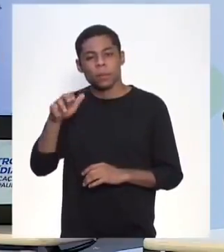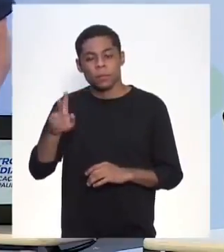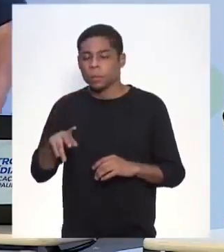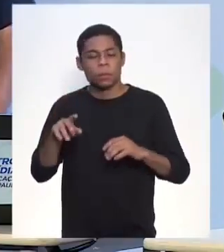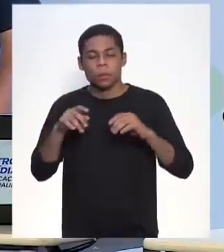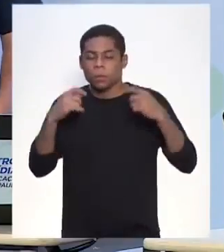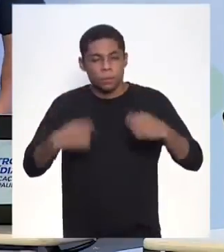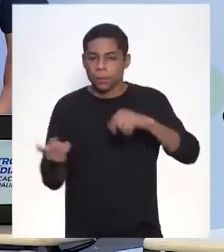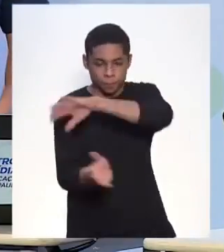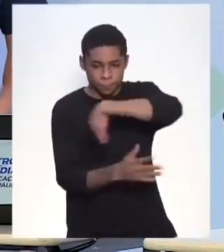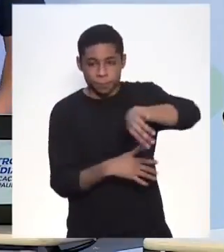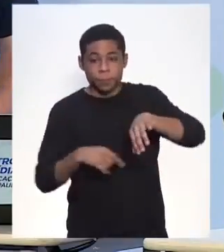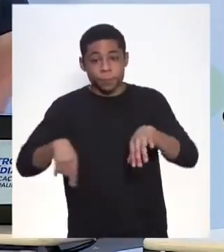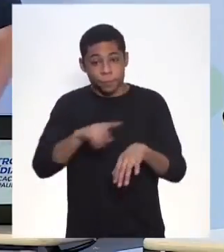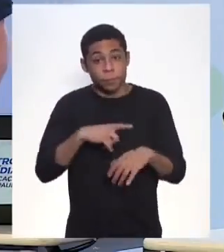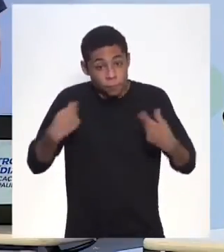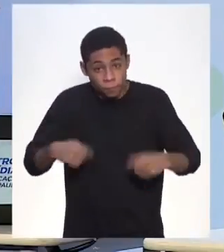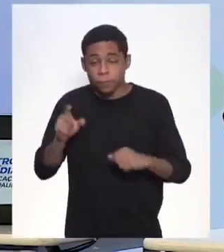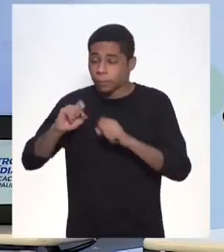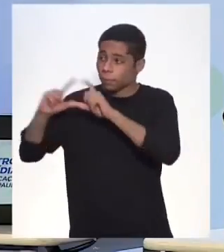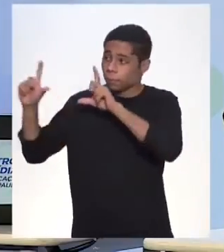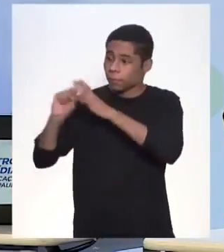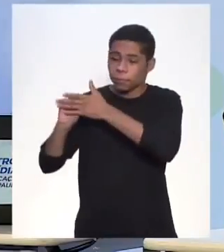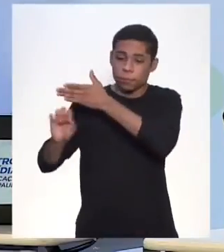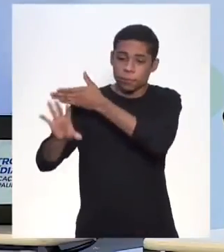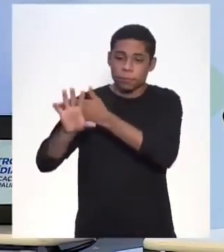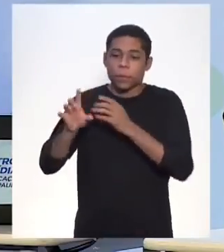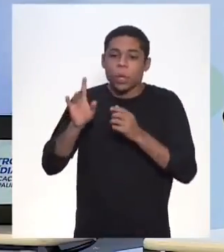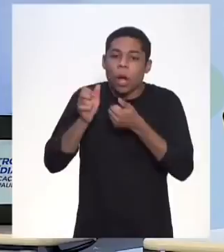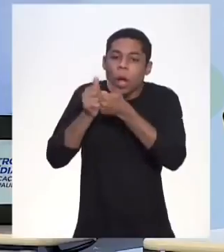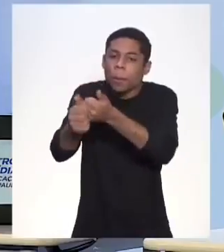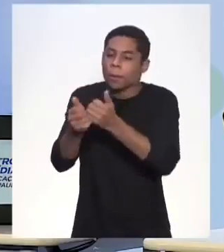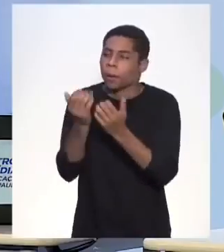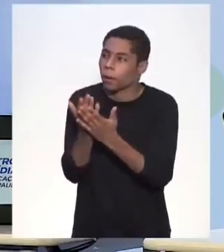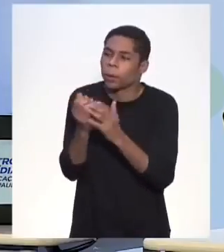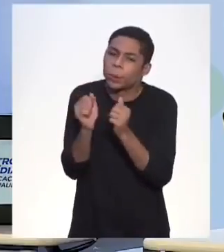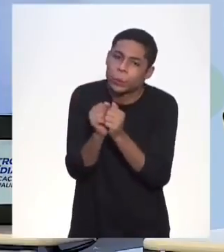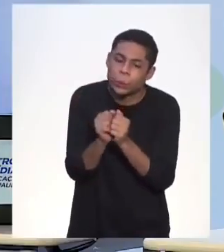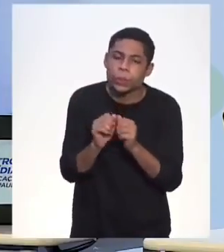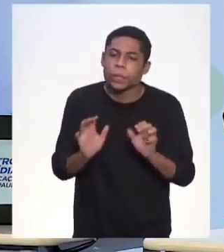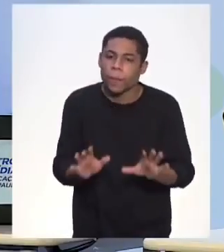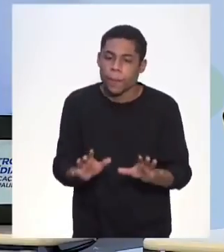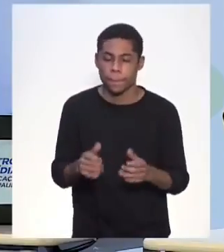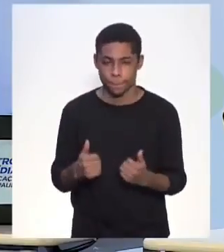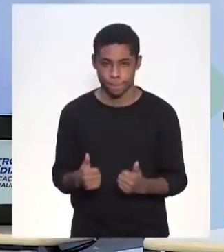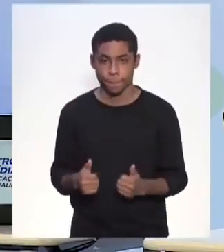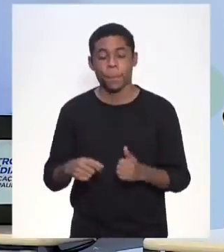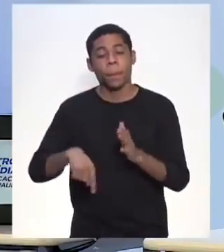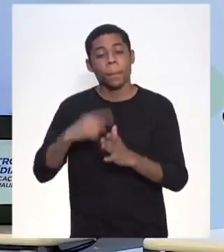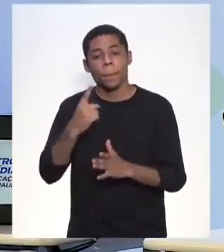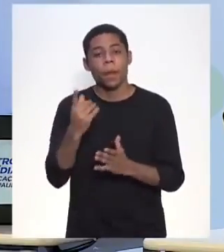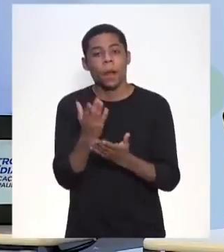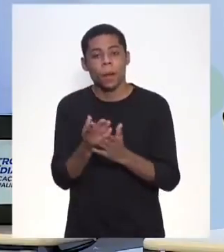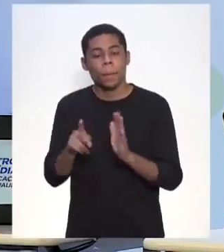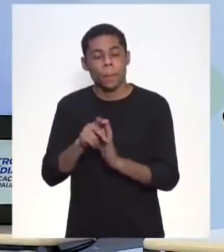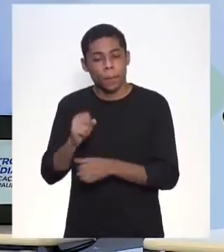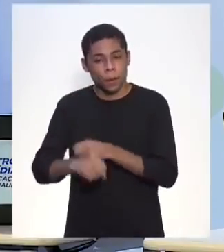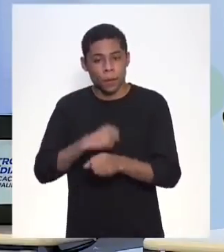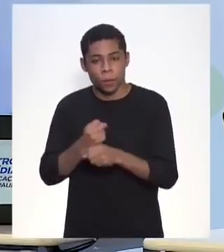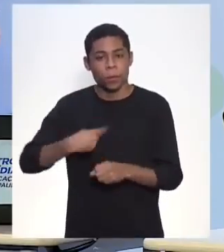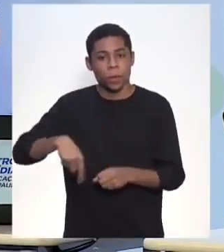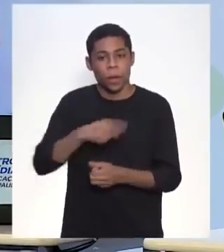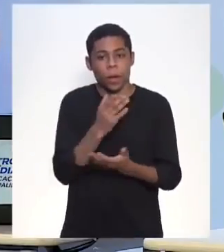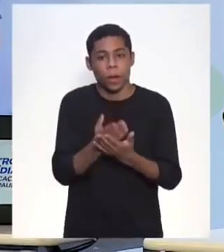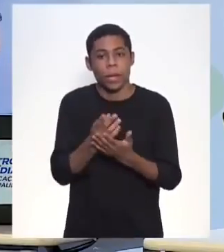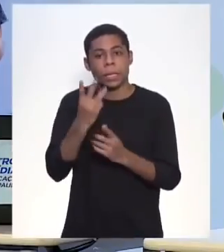vocês precisarem vai aparecer aqui, é só ir seguindo a aula devagarinho e aos poucos. Primeira aula do ano, as nossas aulas agora estão